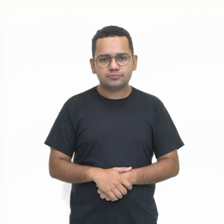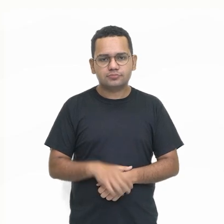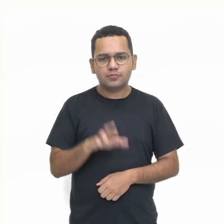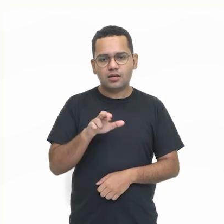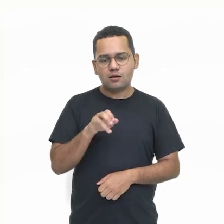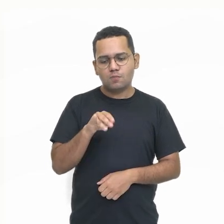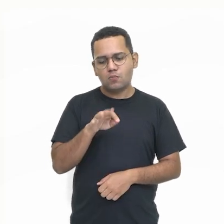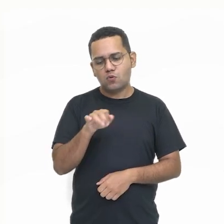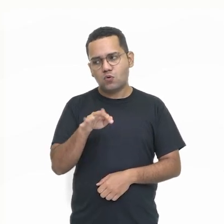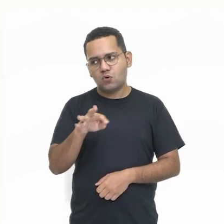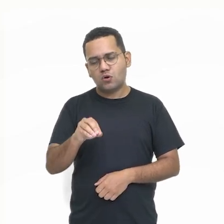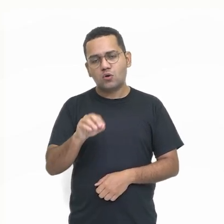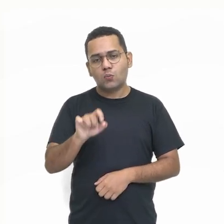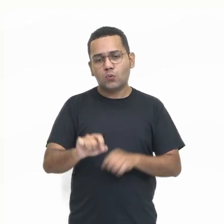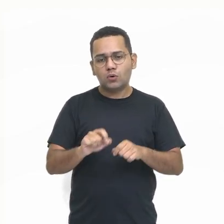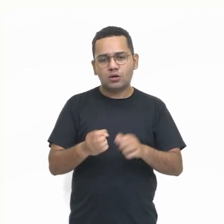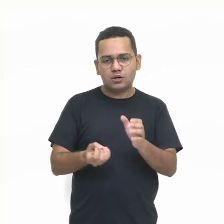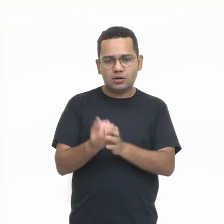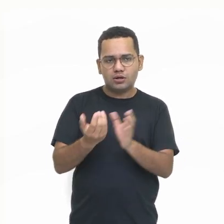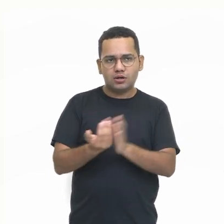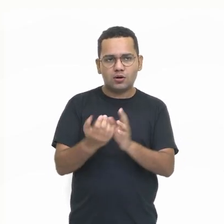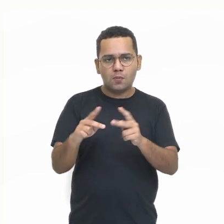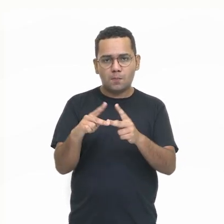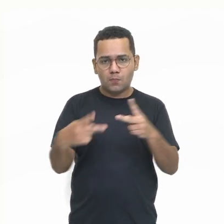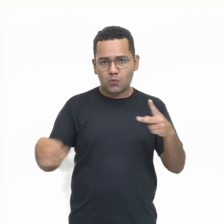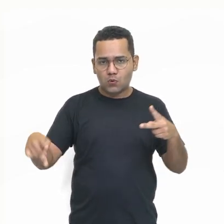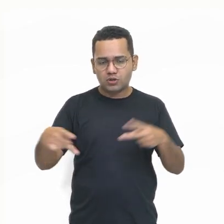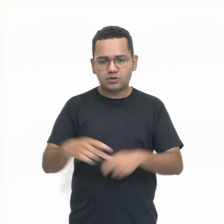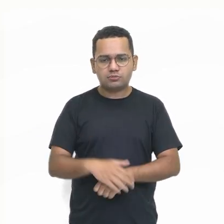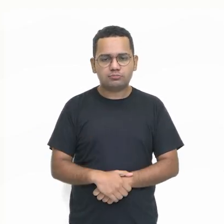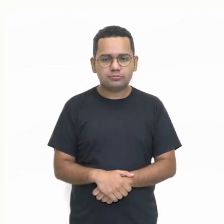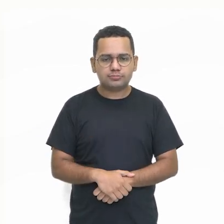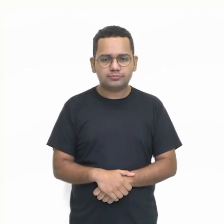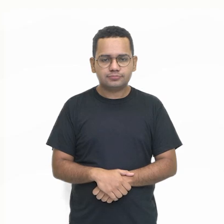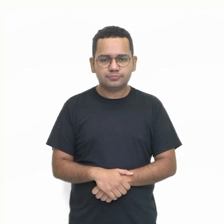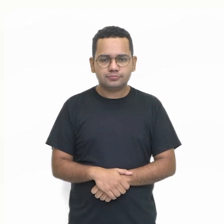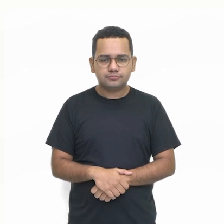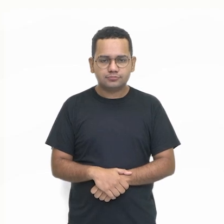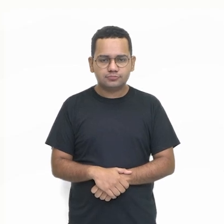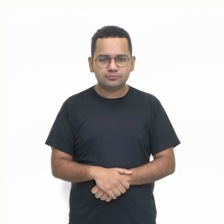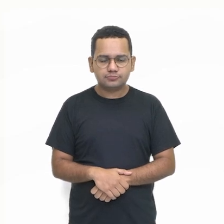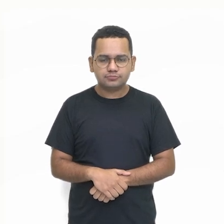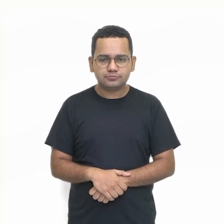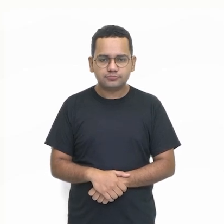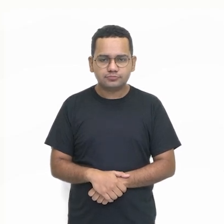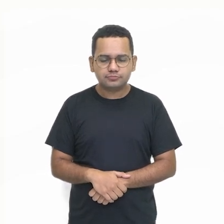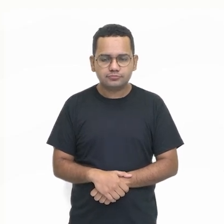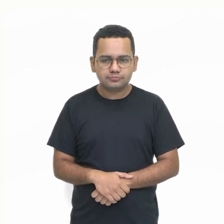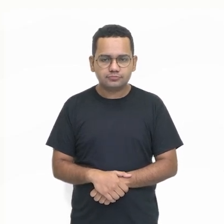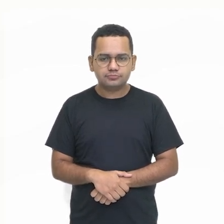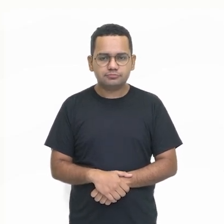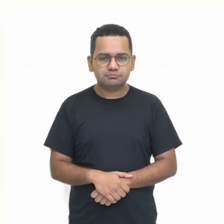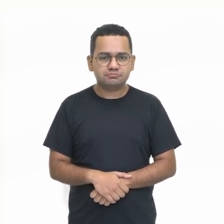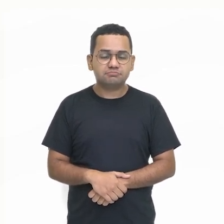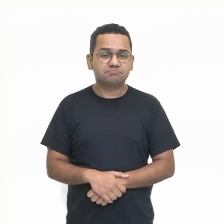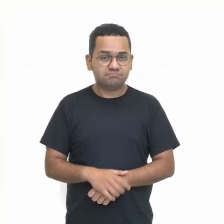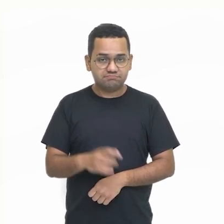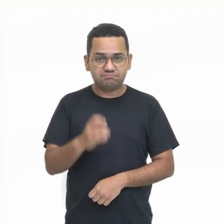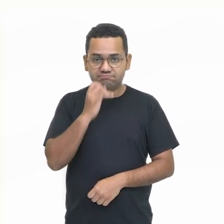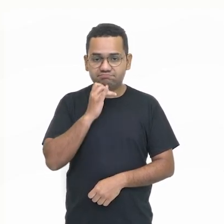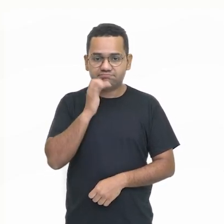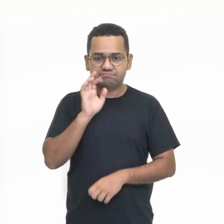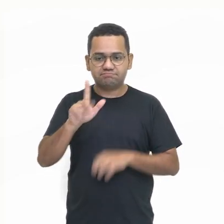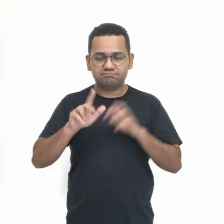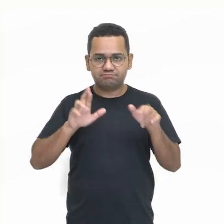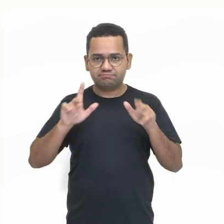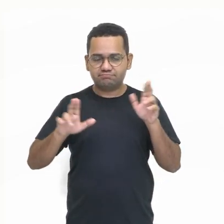ribossomos responsáveis pela produção de proteínas, síntese de proteínas, certo? Então, nós temos aí exemplos dessas